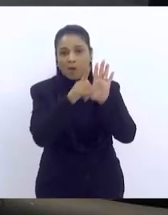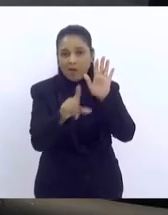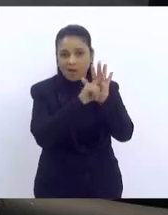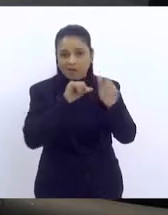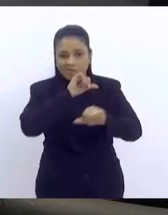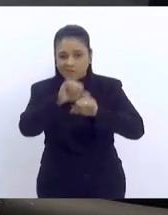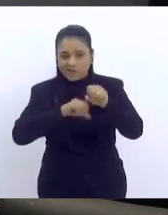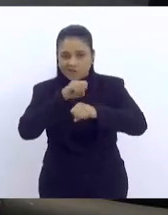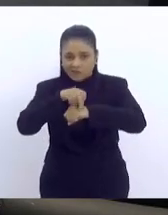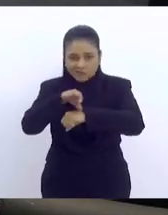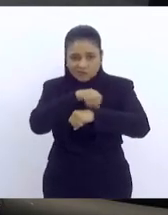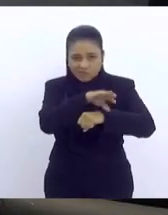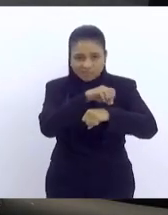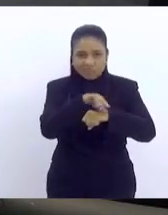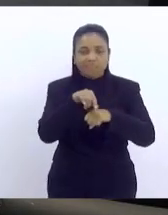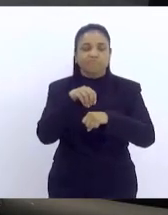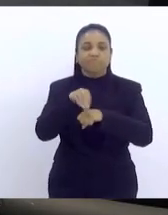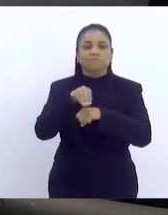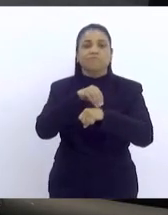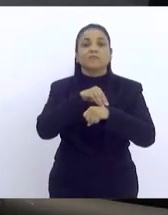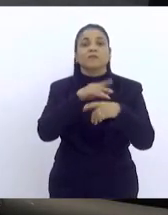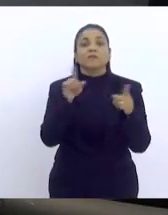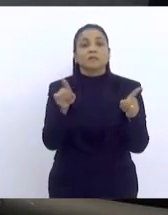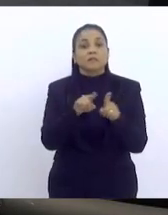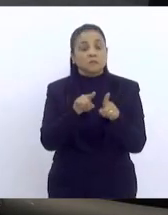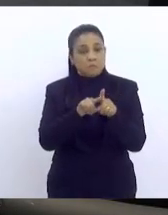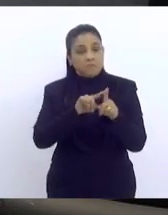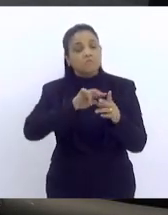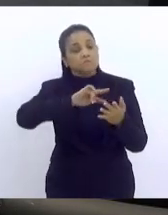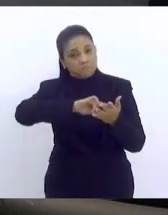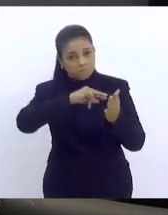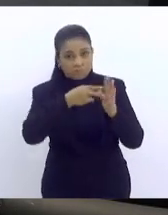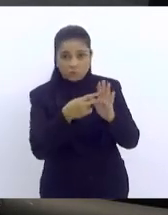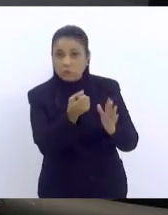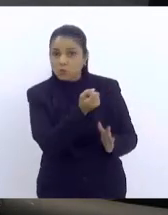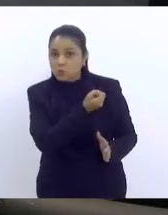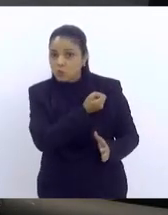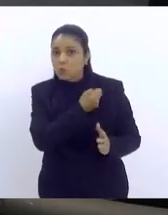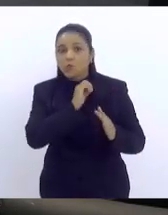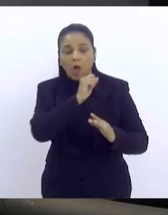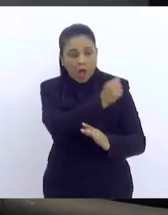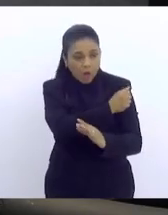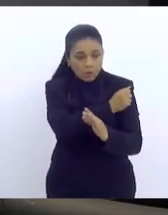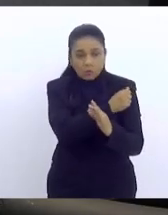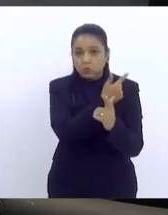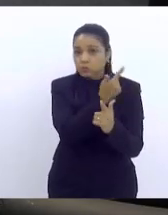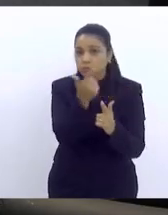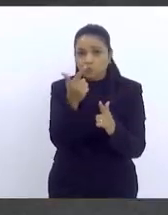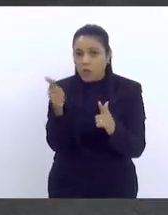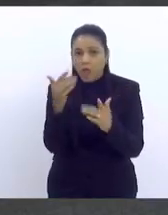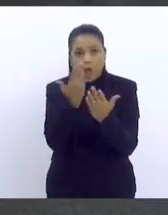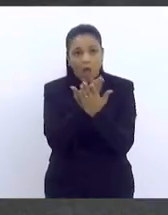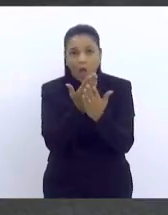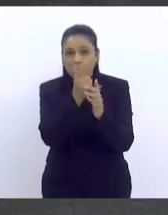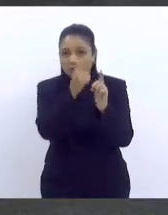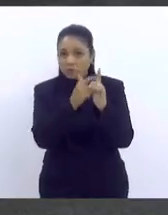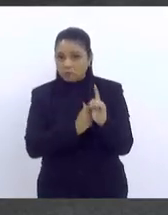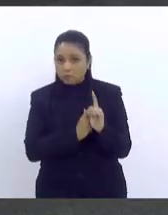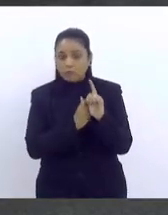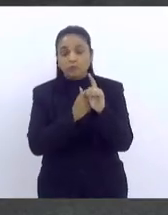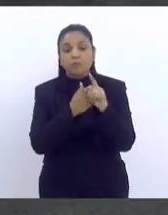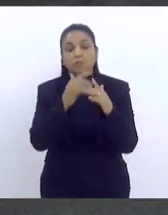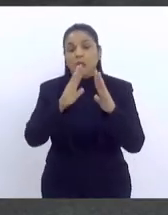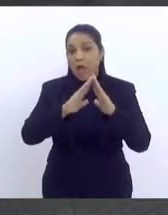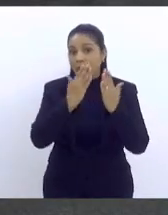e falar que é significativa de fato o número de alunos sem aula Devido as mais condições é falta de infraestrutura